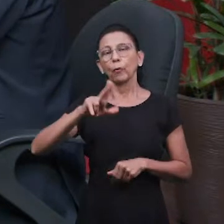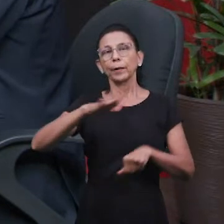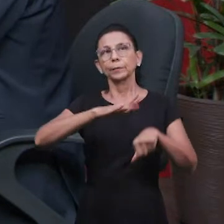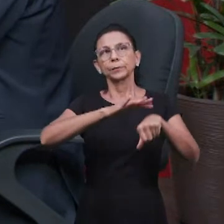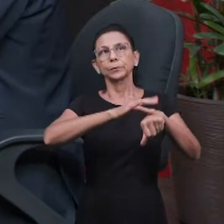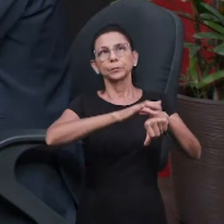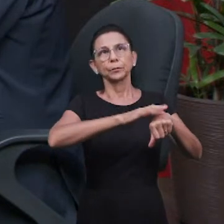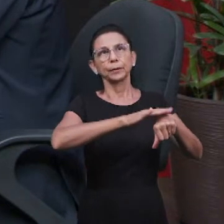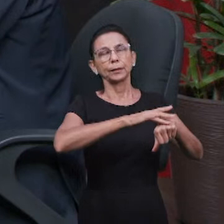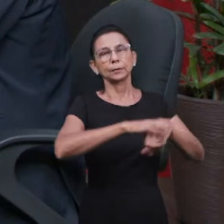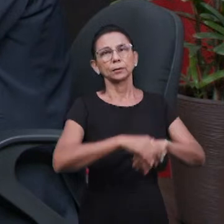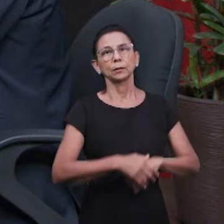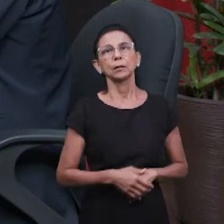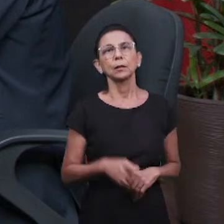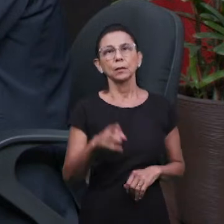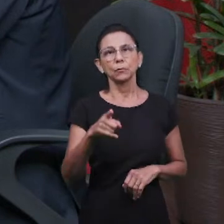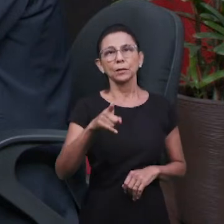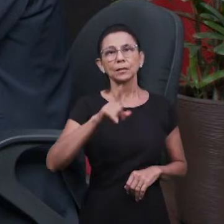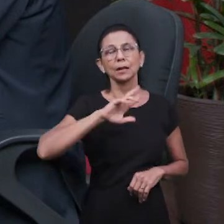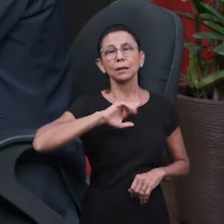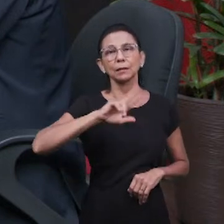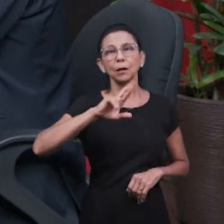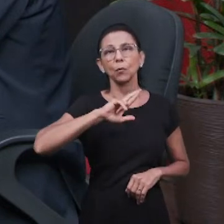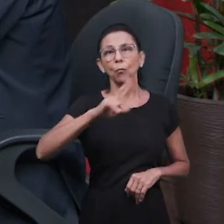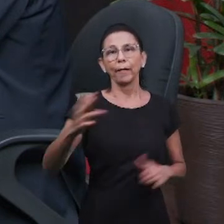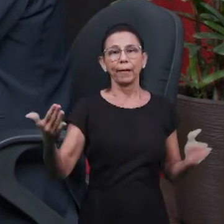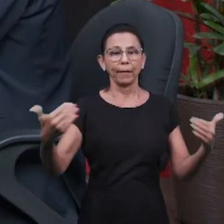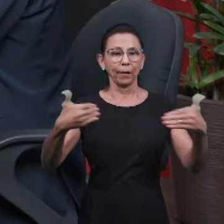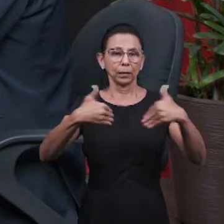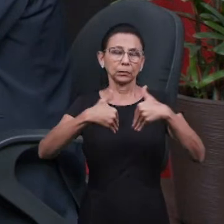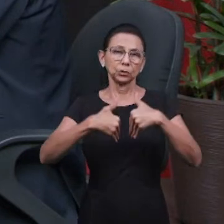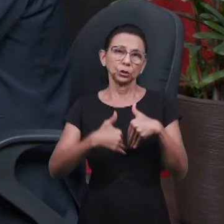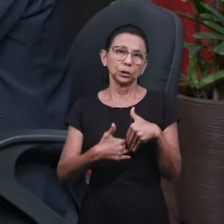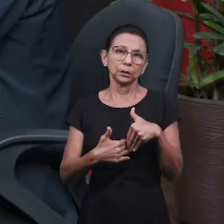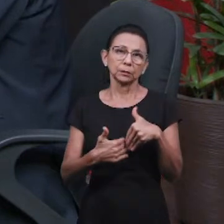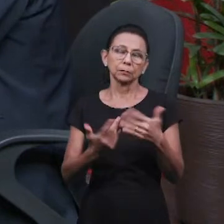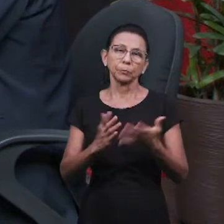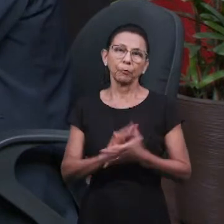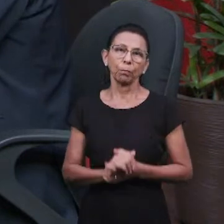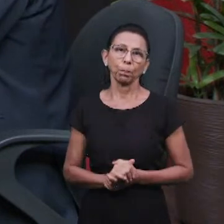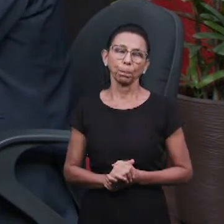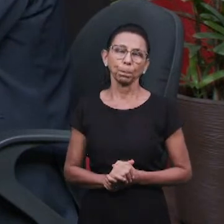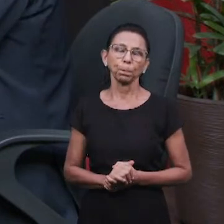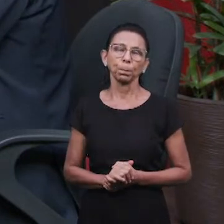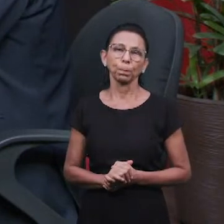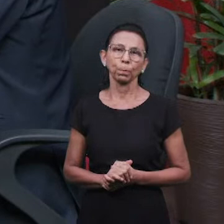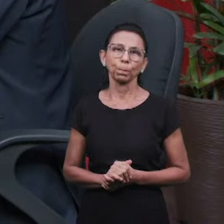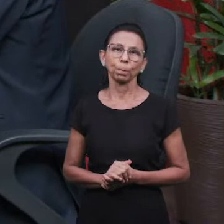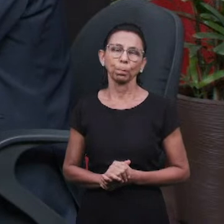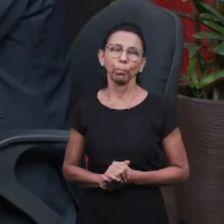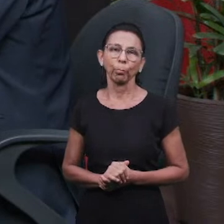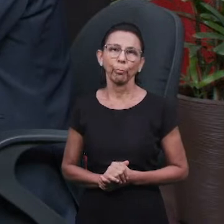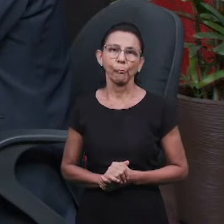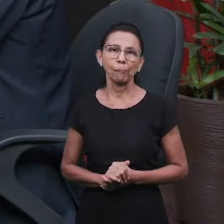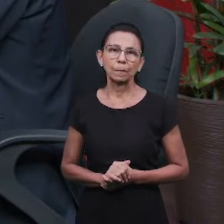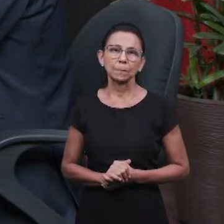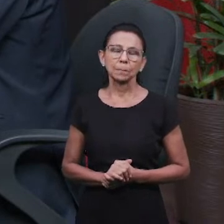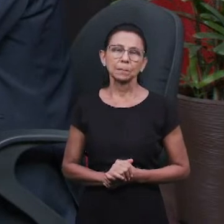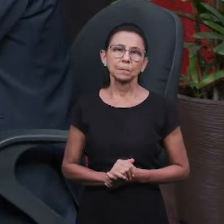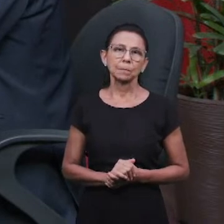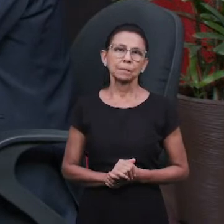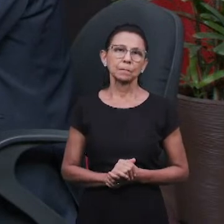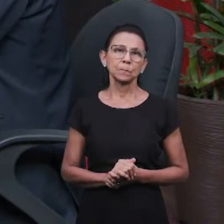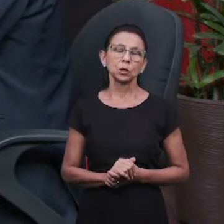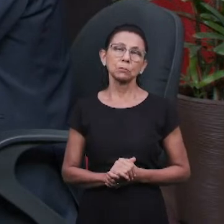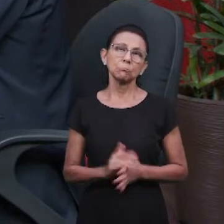não é autista, você não tem autismo. É uma condição. É uma condição. É uma condição. Tá. Muito